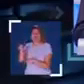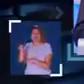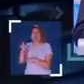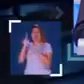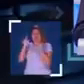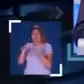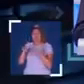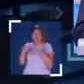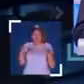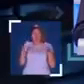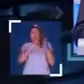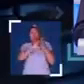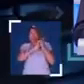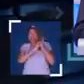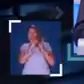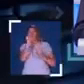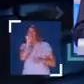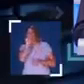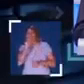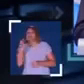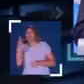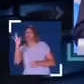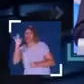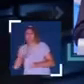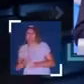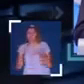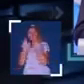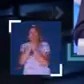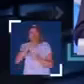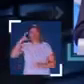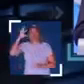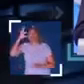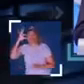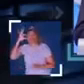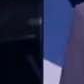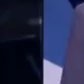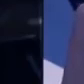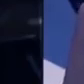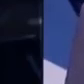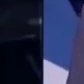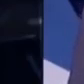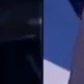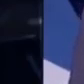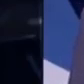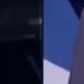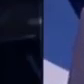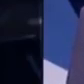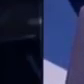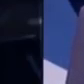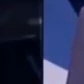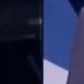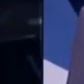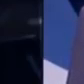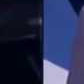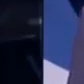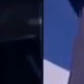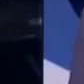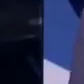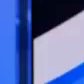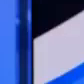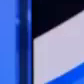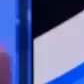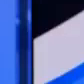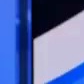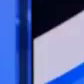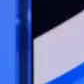pelo Partido dos Trabalhadores, junto com a Dilma, que o escolheu para ser vice. Me desculpe, mas quem botou o Temer lá foram